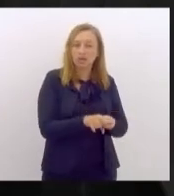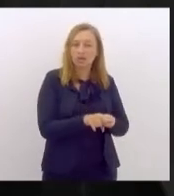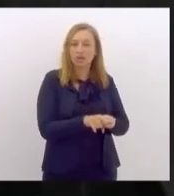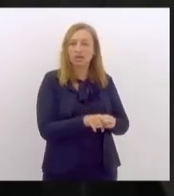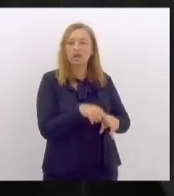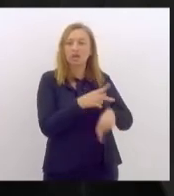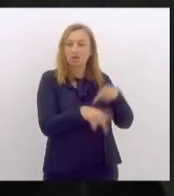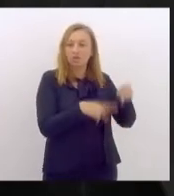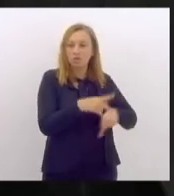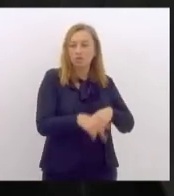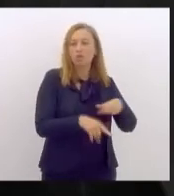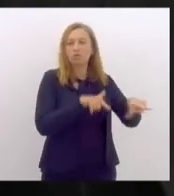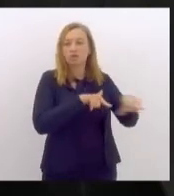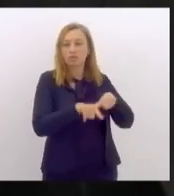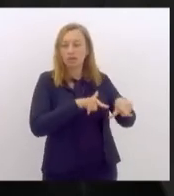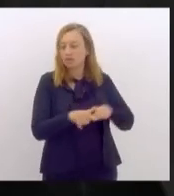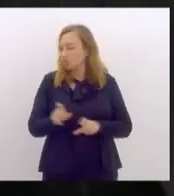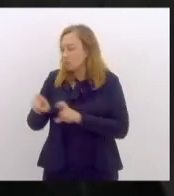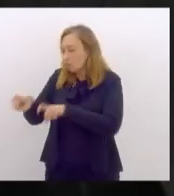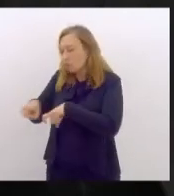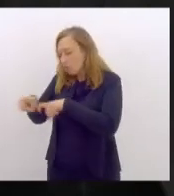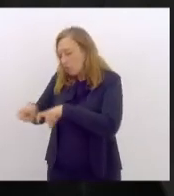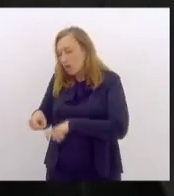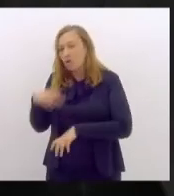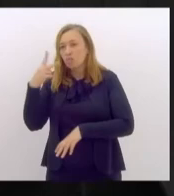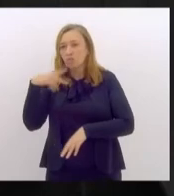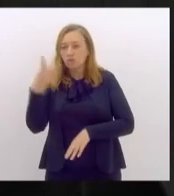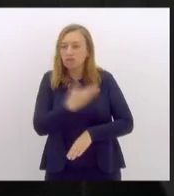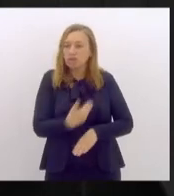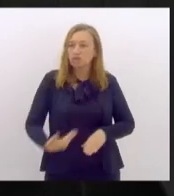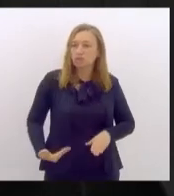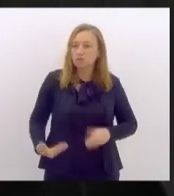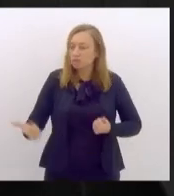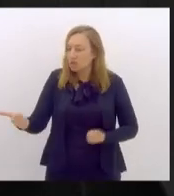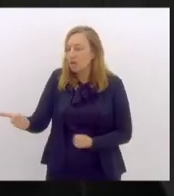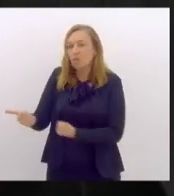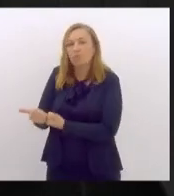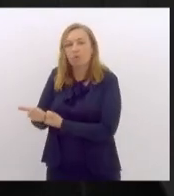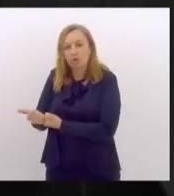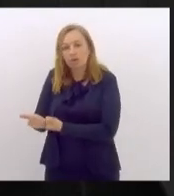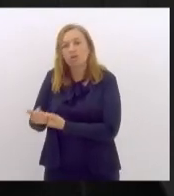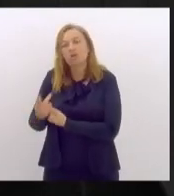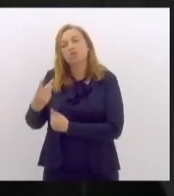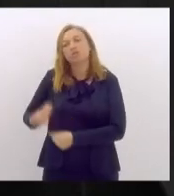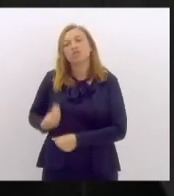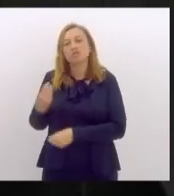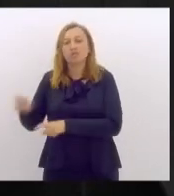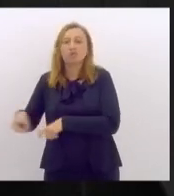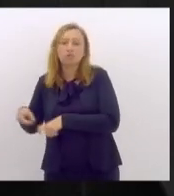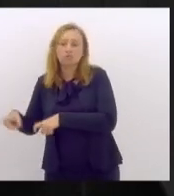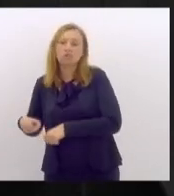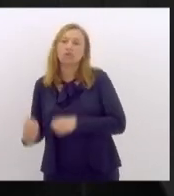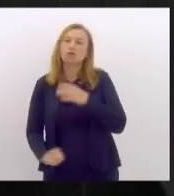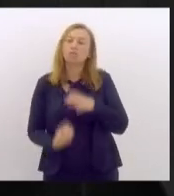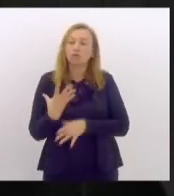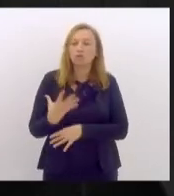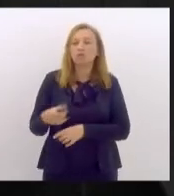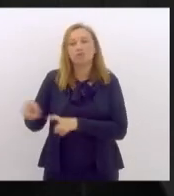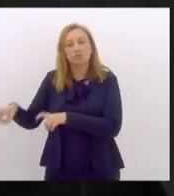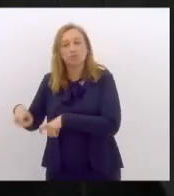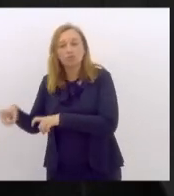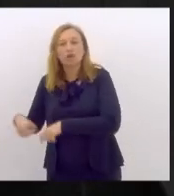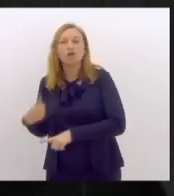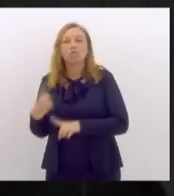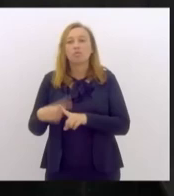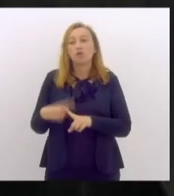seja se o trabalhador rural vai ter políticas públicas que amparem a sua vida no campo e a sua produção no campo até